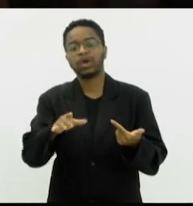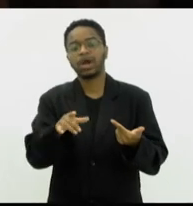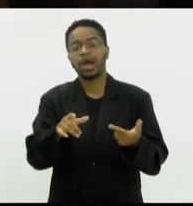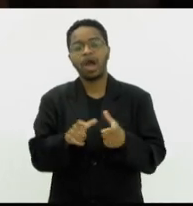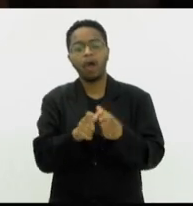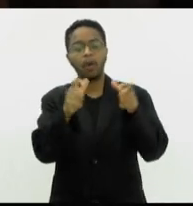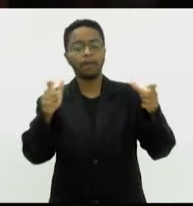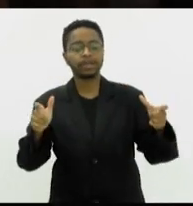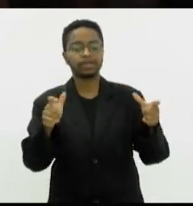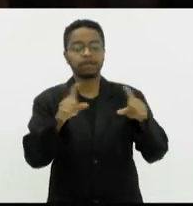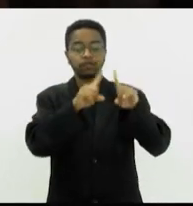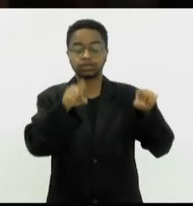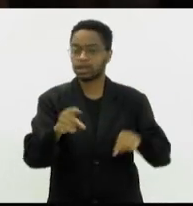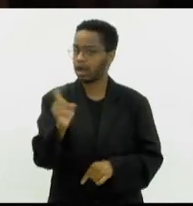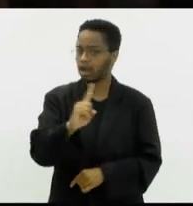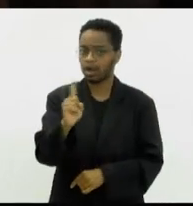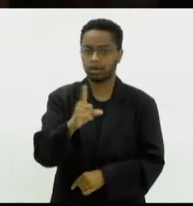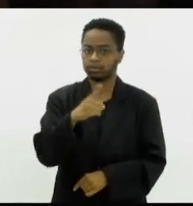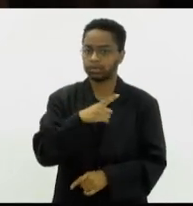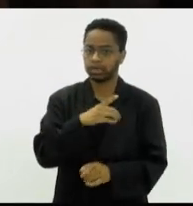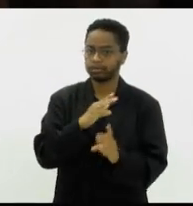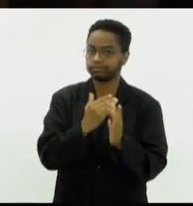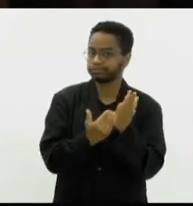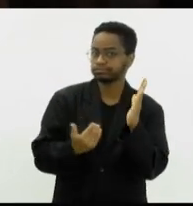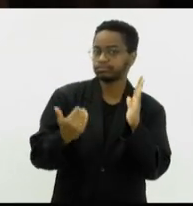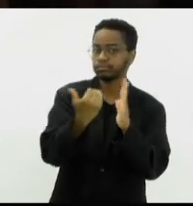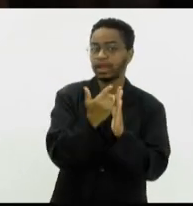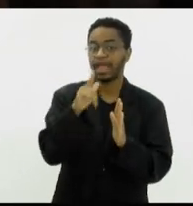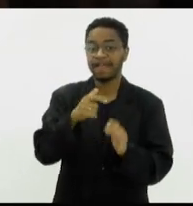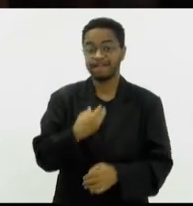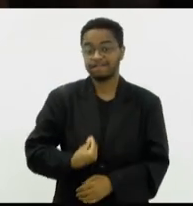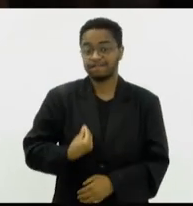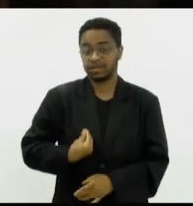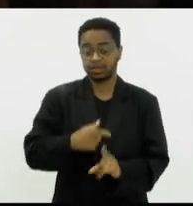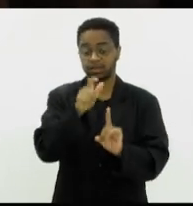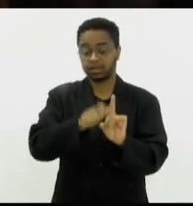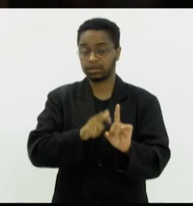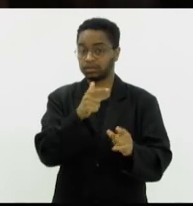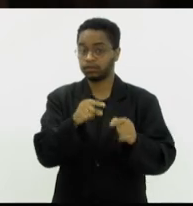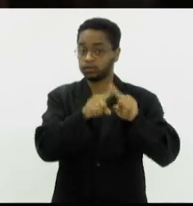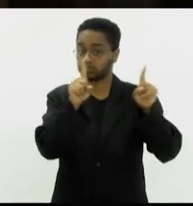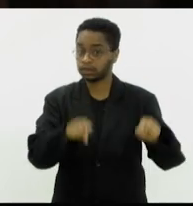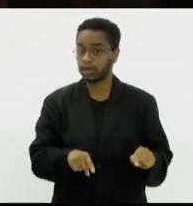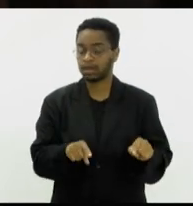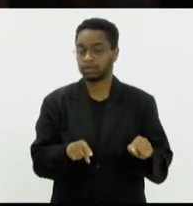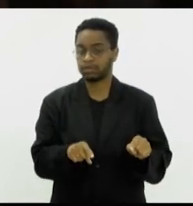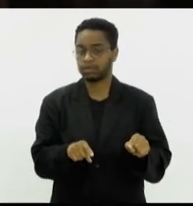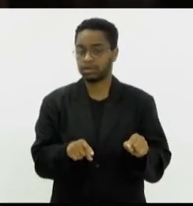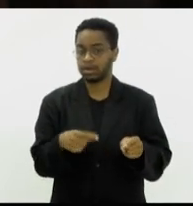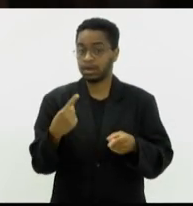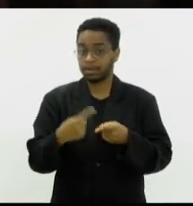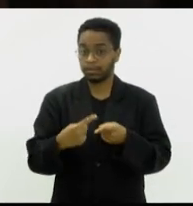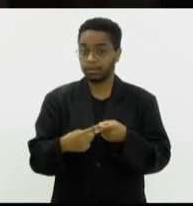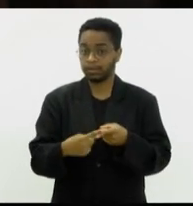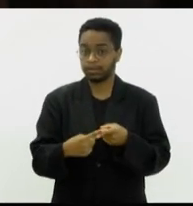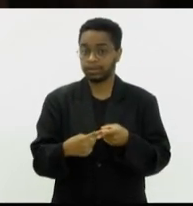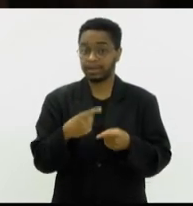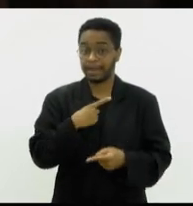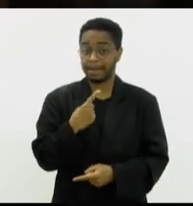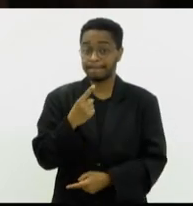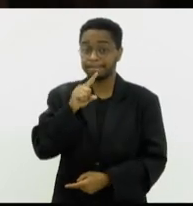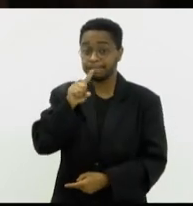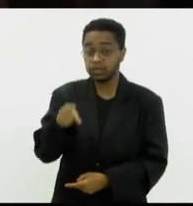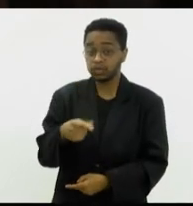o efetivo não não isso aqui vai muito além é a vida de um servidor que simplesmente está com